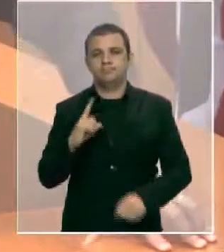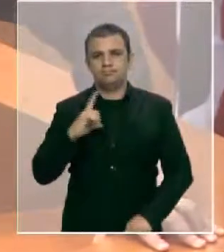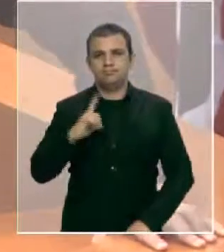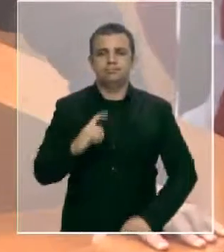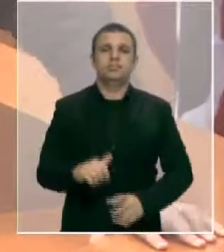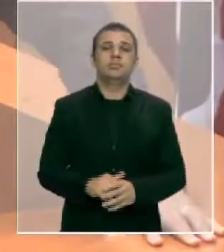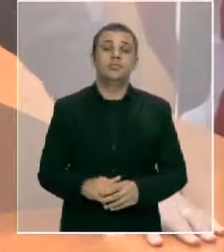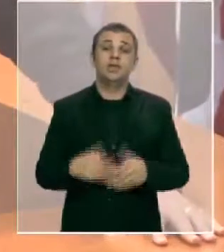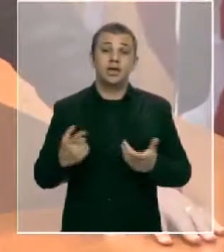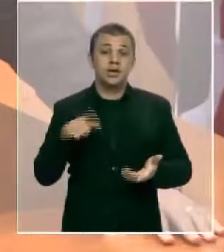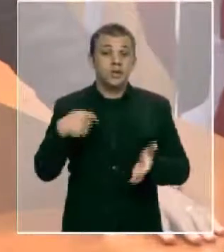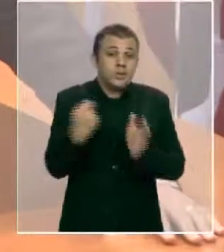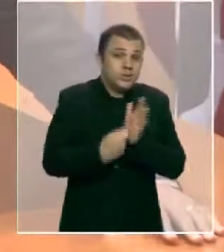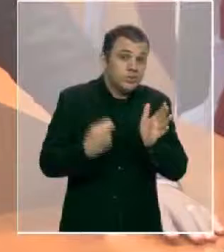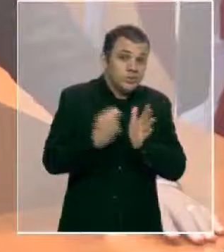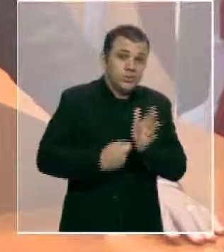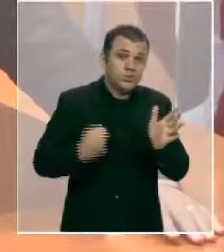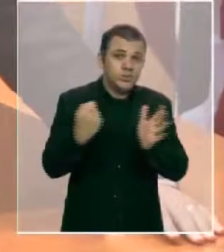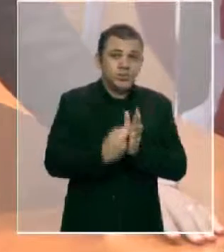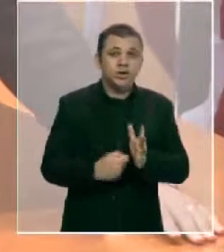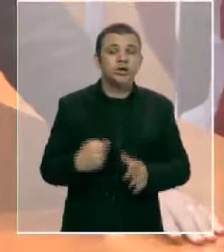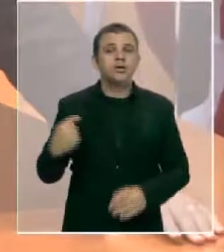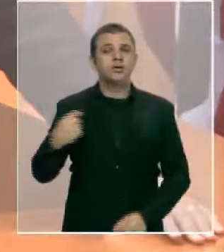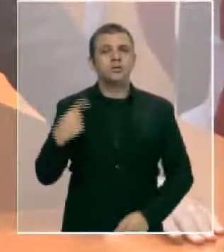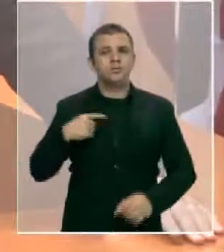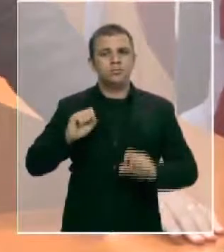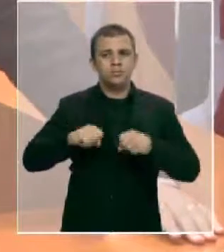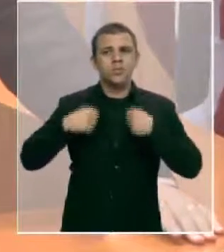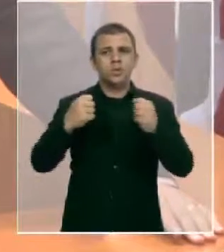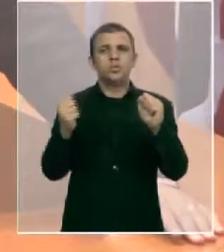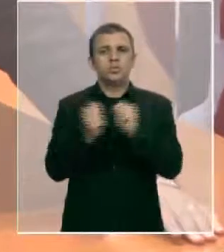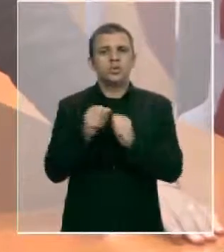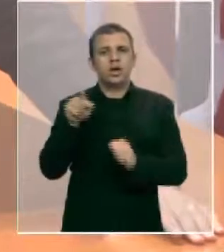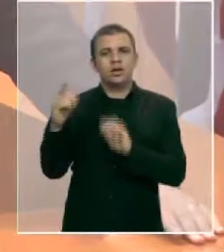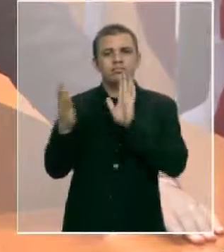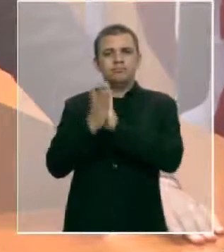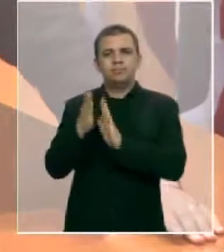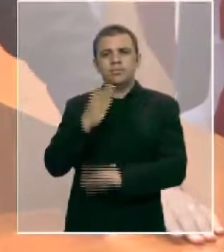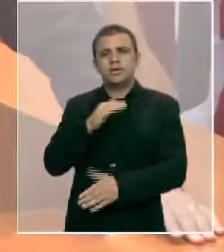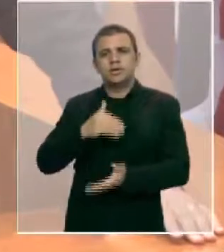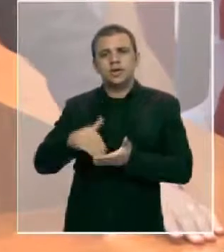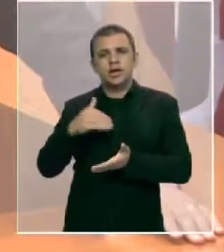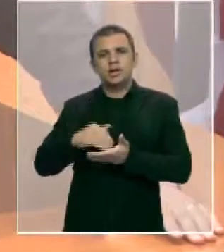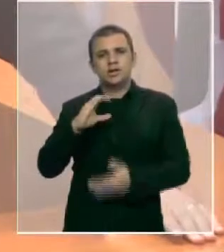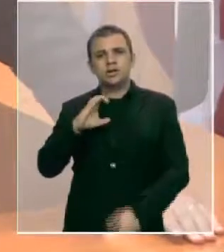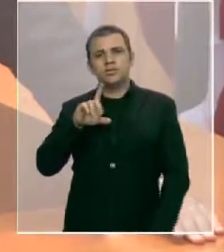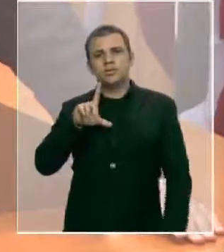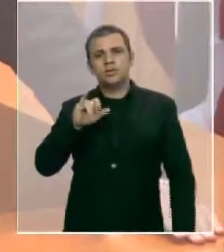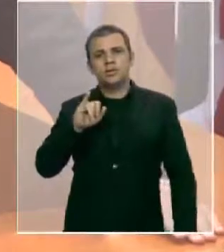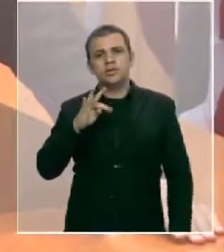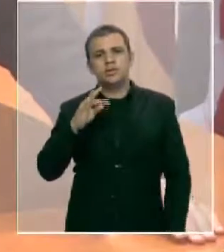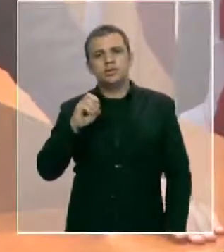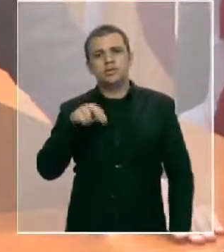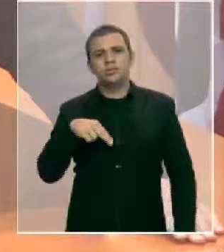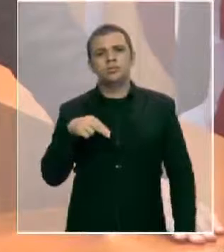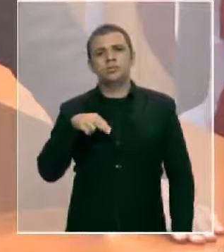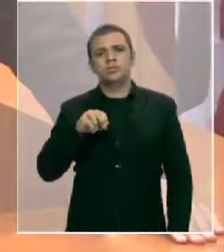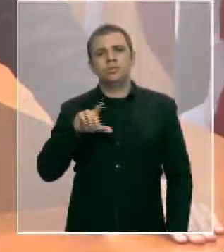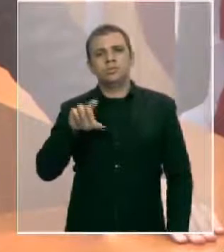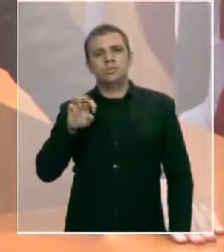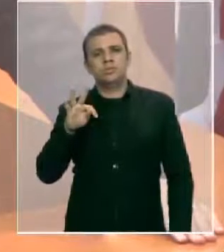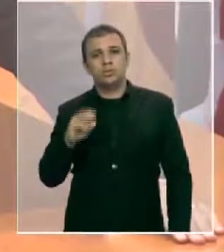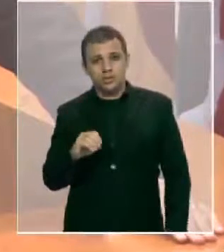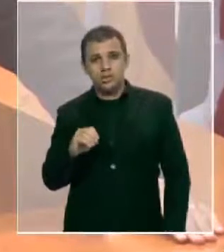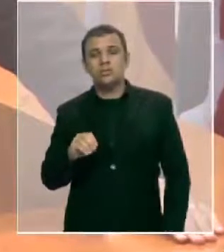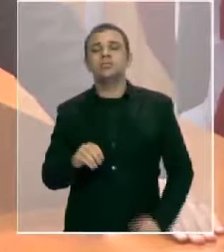Uma luta que encaminhei junto com o secretário Cleiton Noleto, ao presidente da